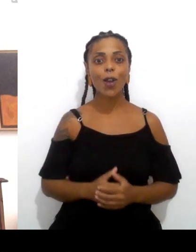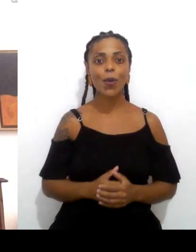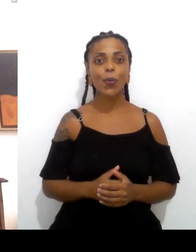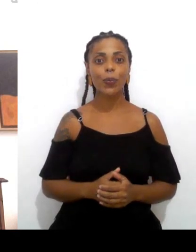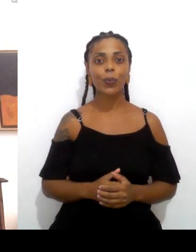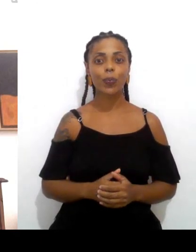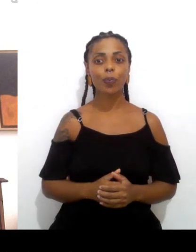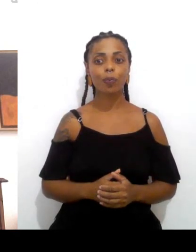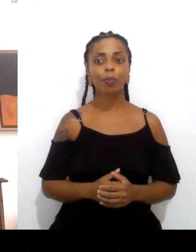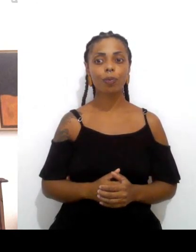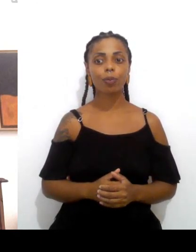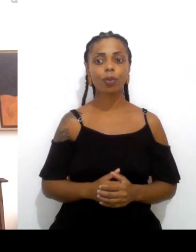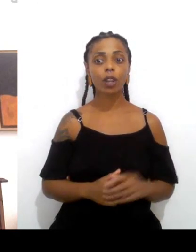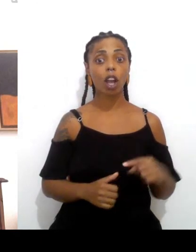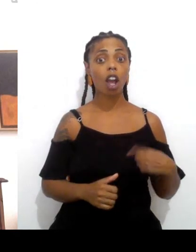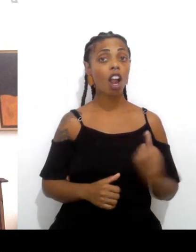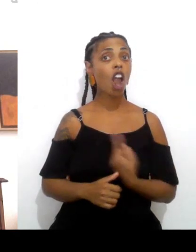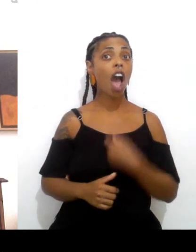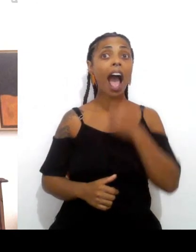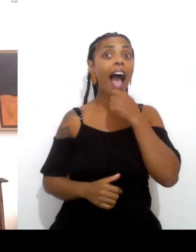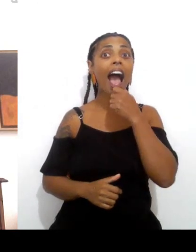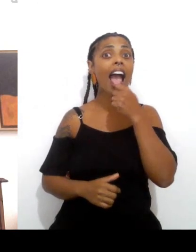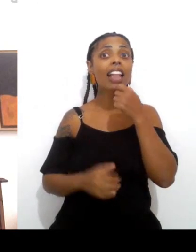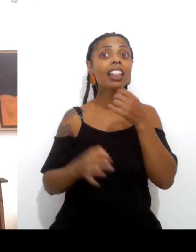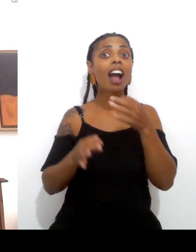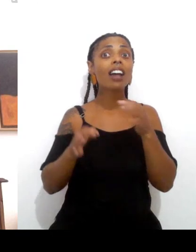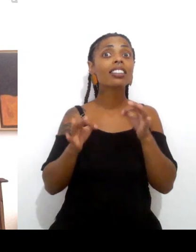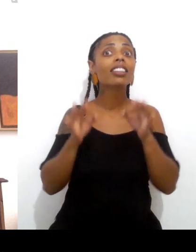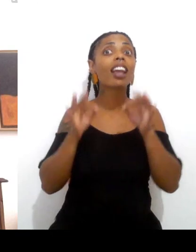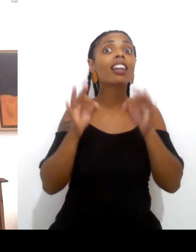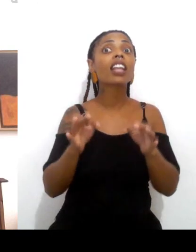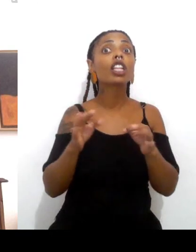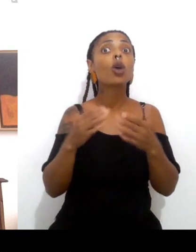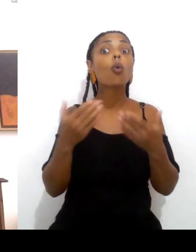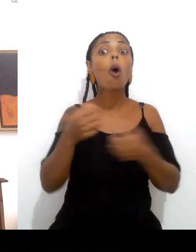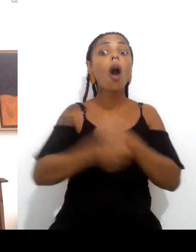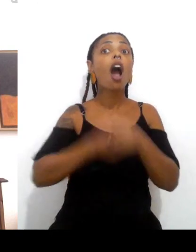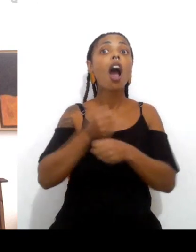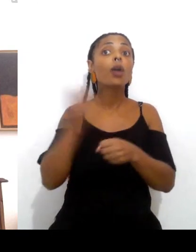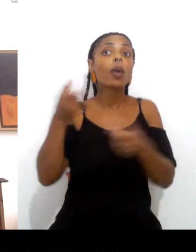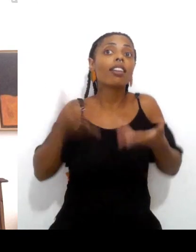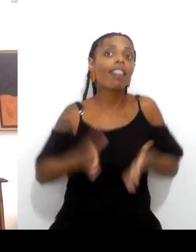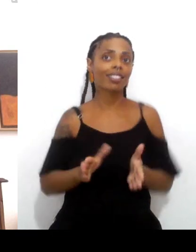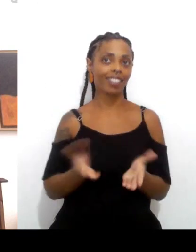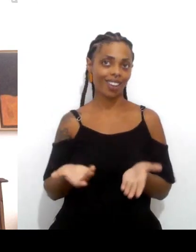nós nem tínhamos se quer certeza do ano do seu nascimento